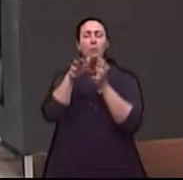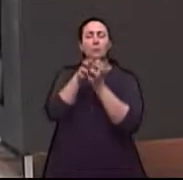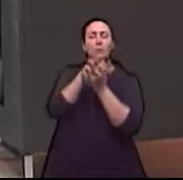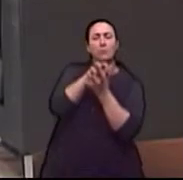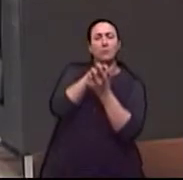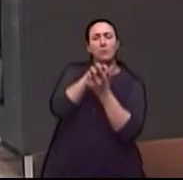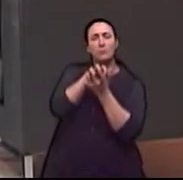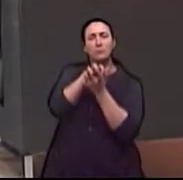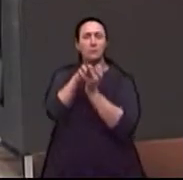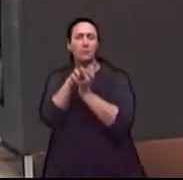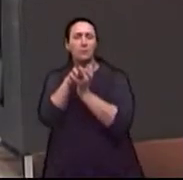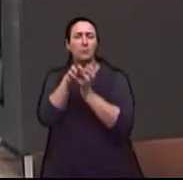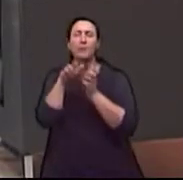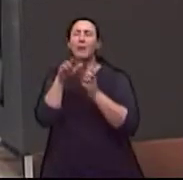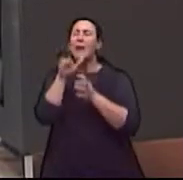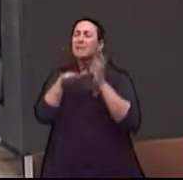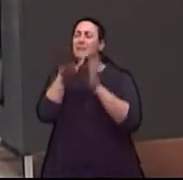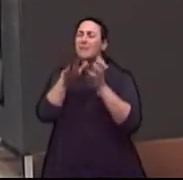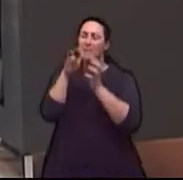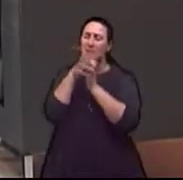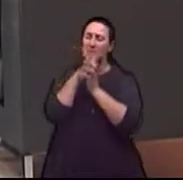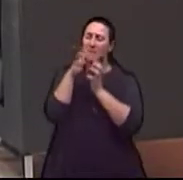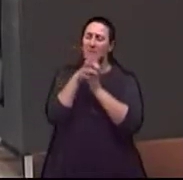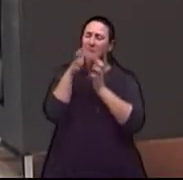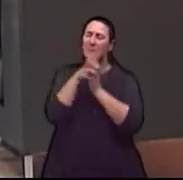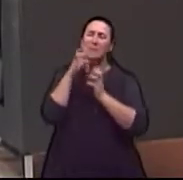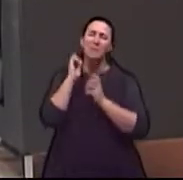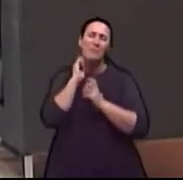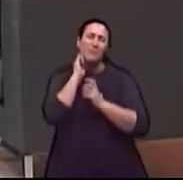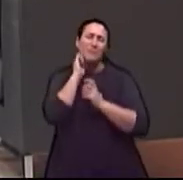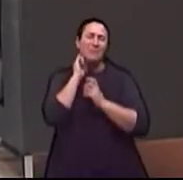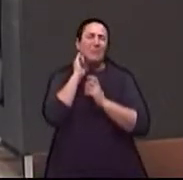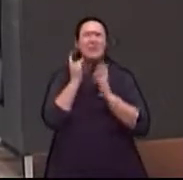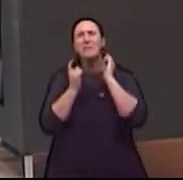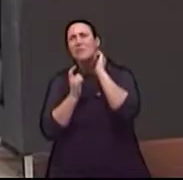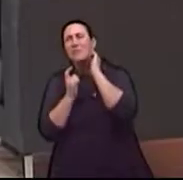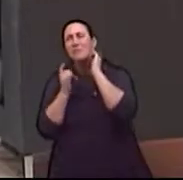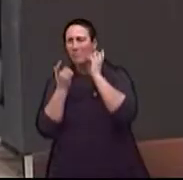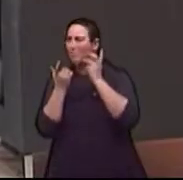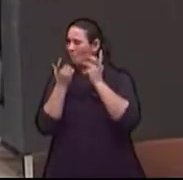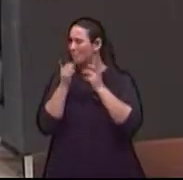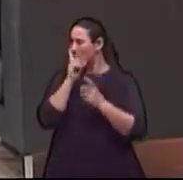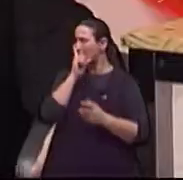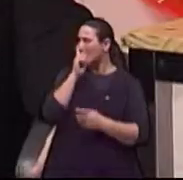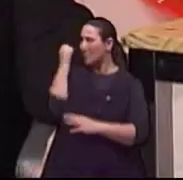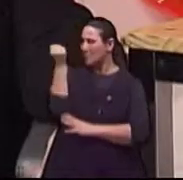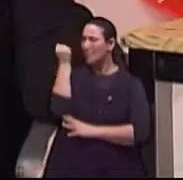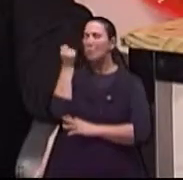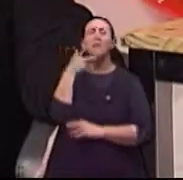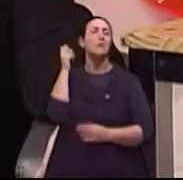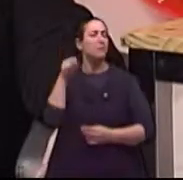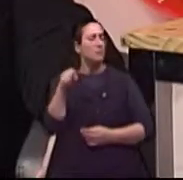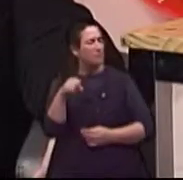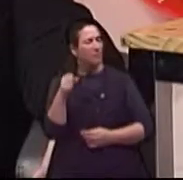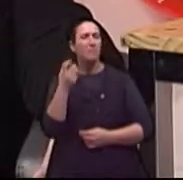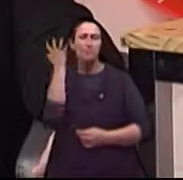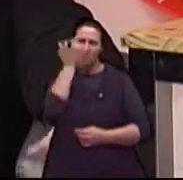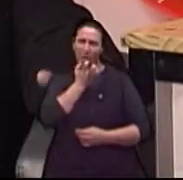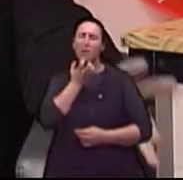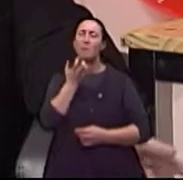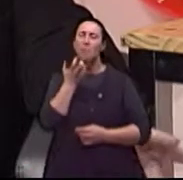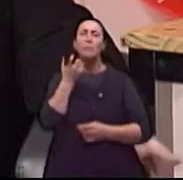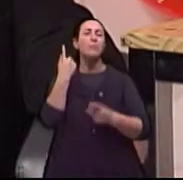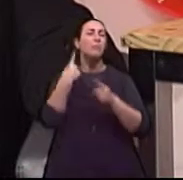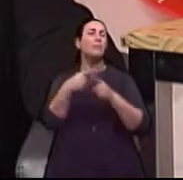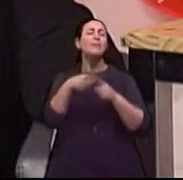lado aquele dente machucando sempre no mesmo lugar isso é sério né Doutor isso é sério isso pode realmente ser um problema muito